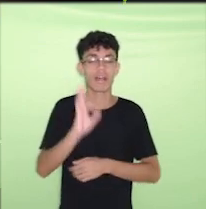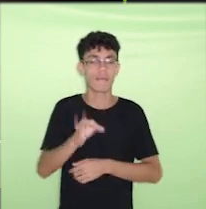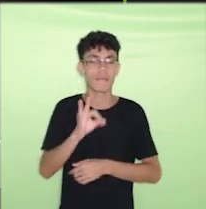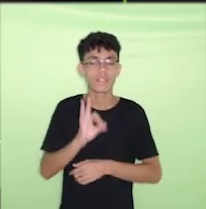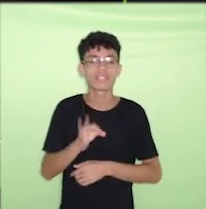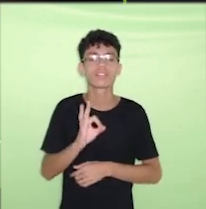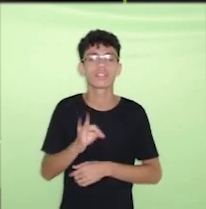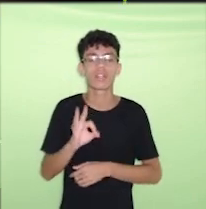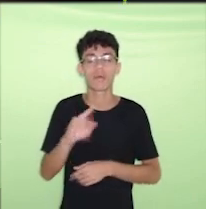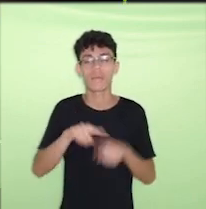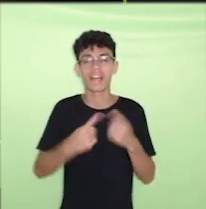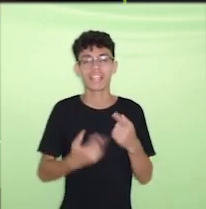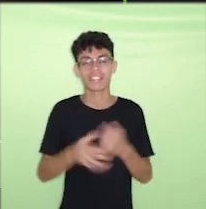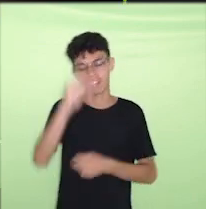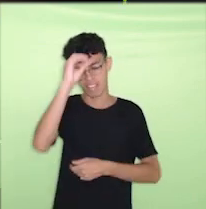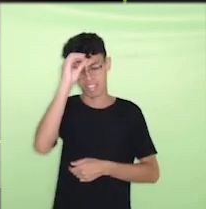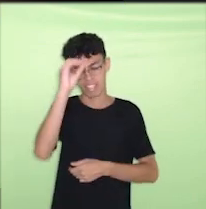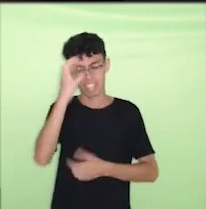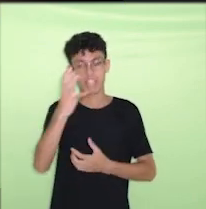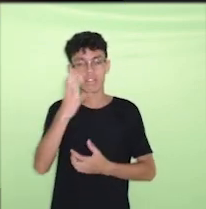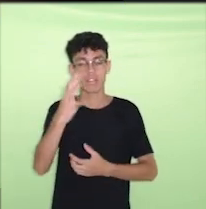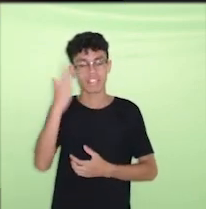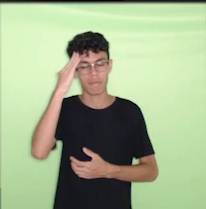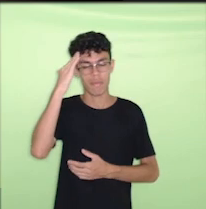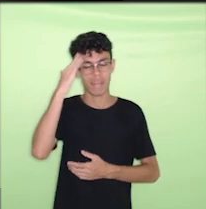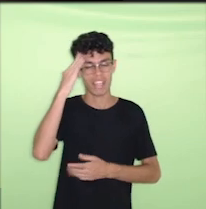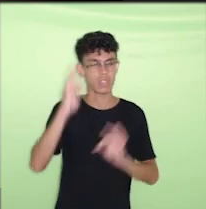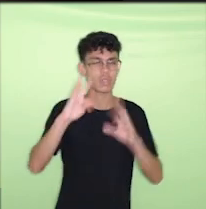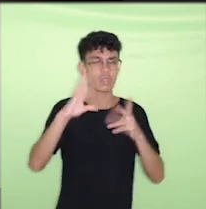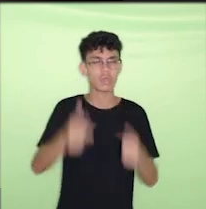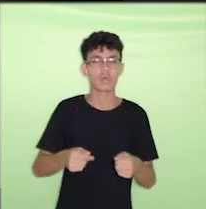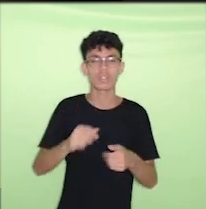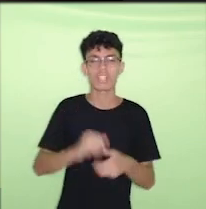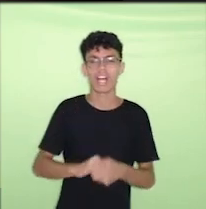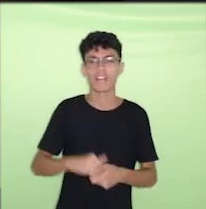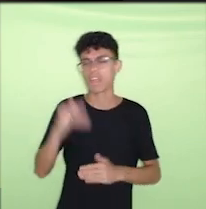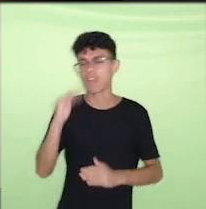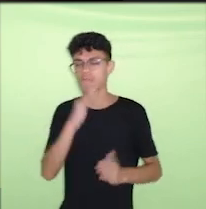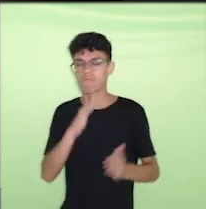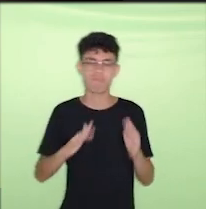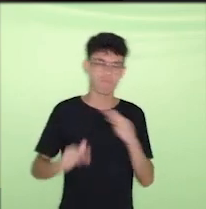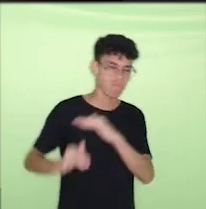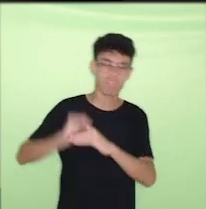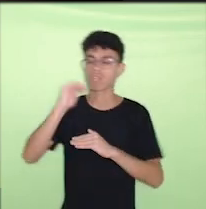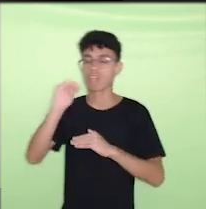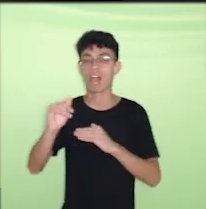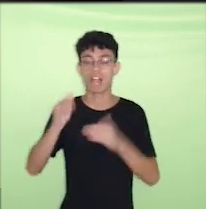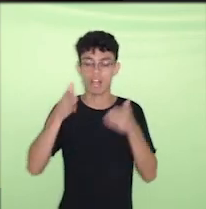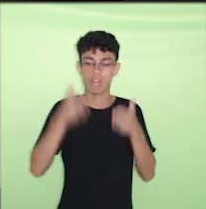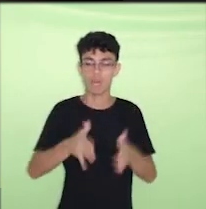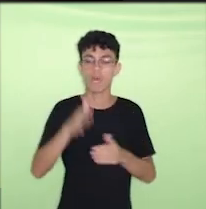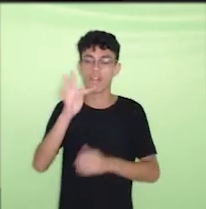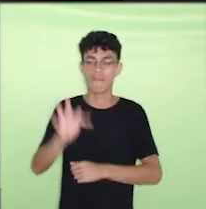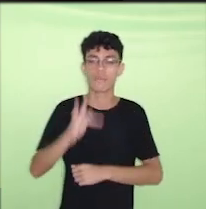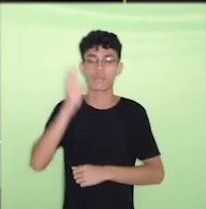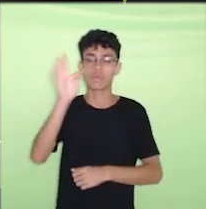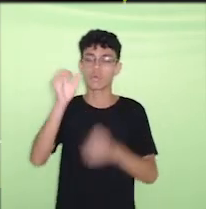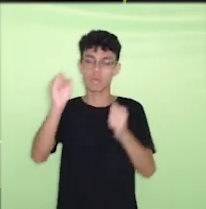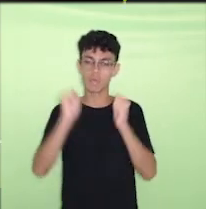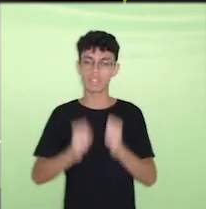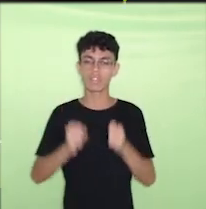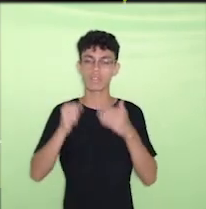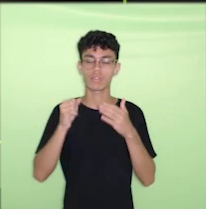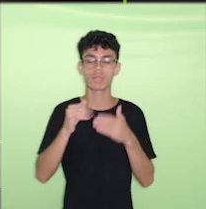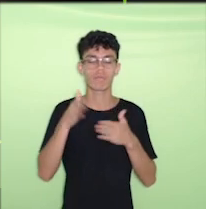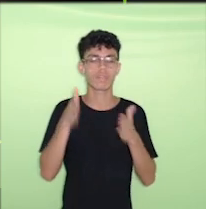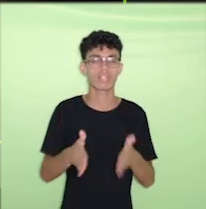querendo desvendar o onisciente. Todos esses Oni agora são ultrapassados, onisciente, onipresente, onipotente. Senhor,